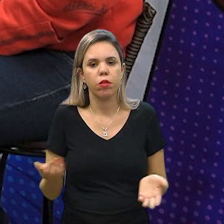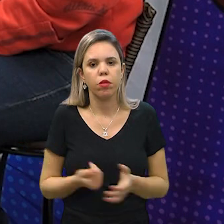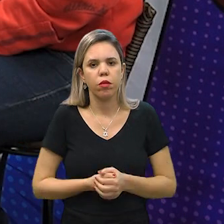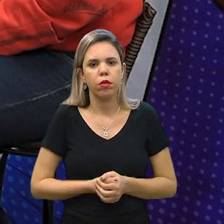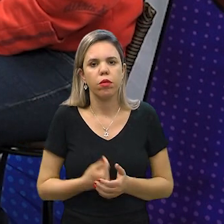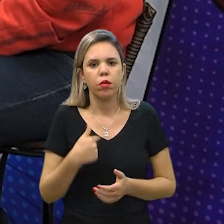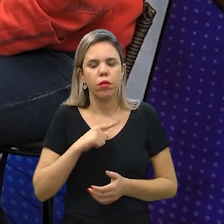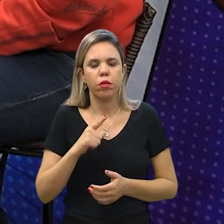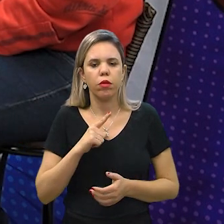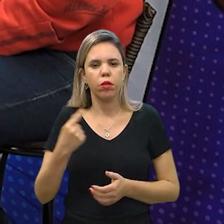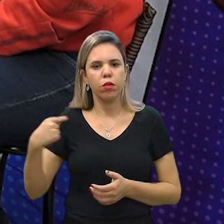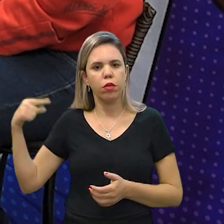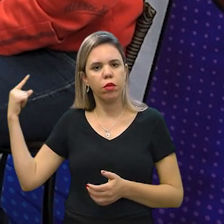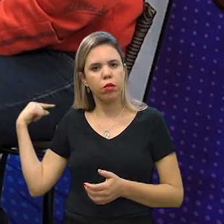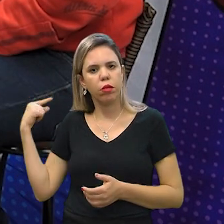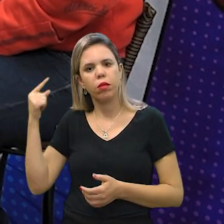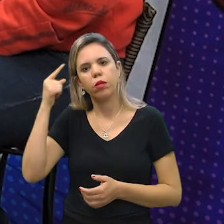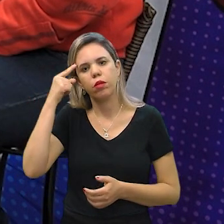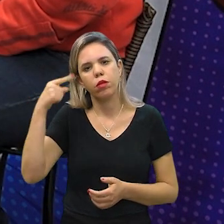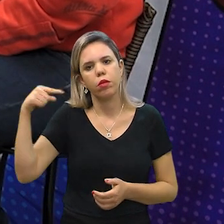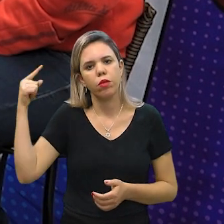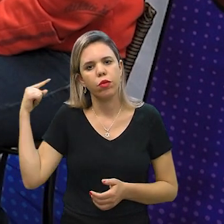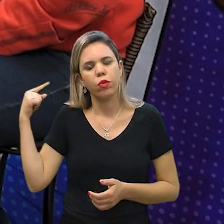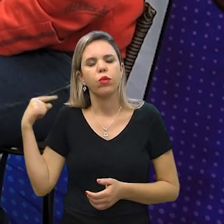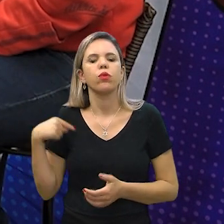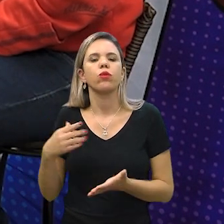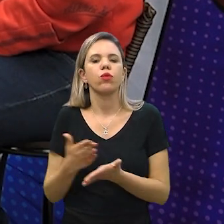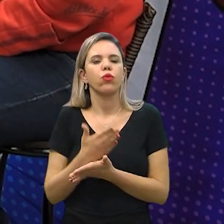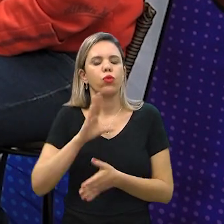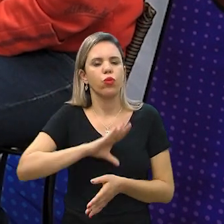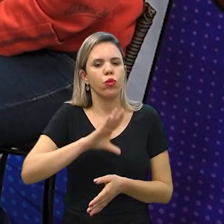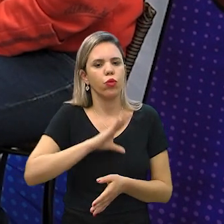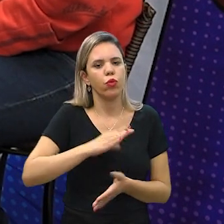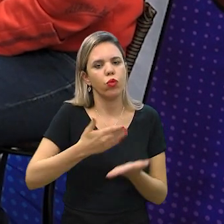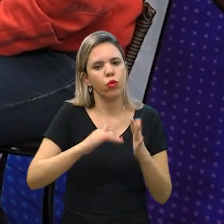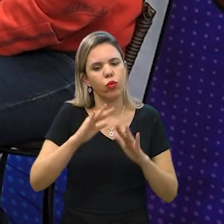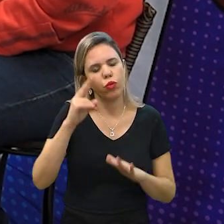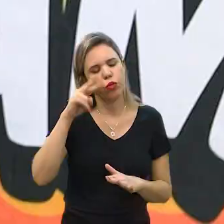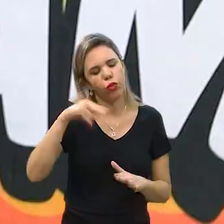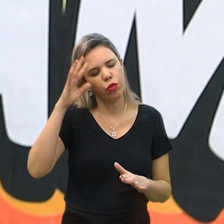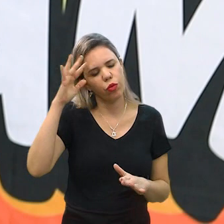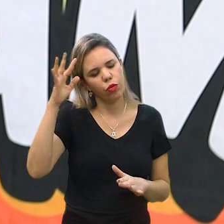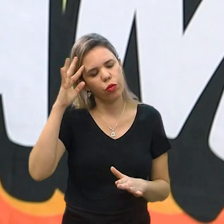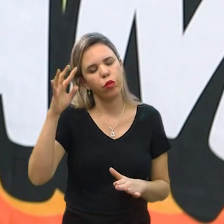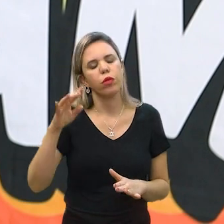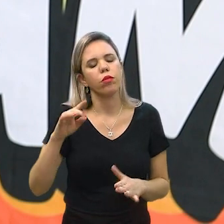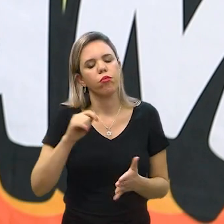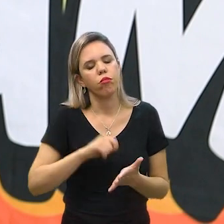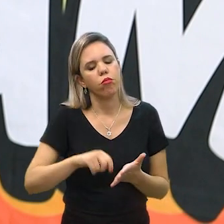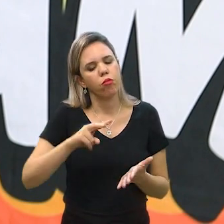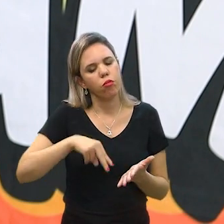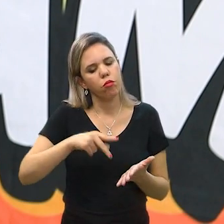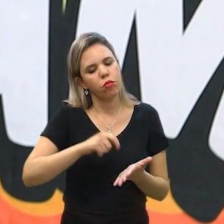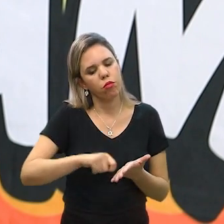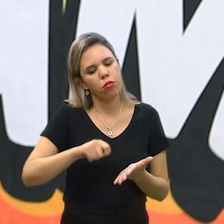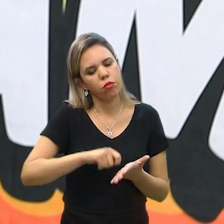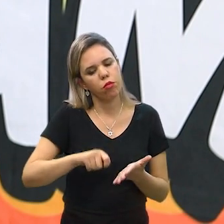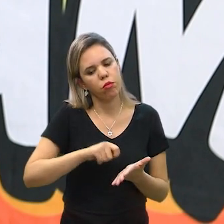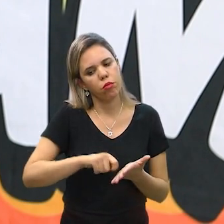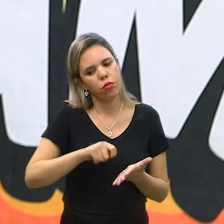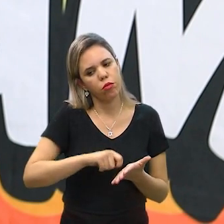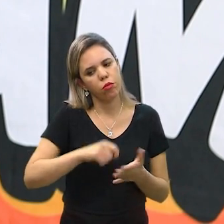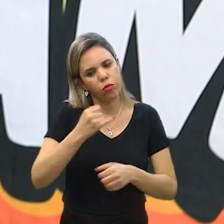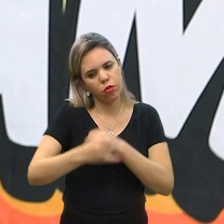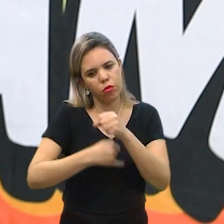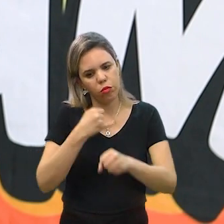Então, eu tive essa ideia ali com o livro de português da escola, e eu comecei a escrever ele